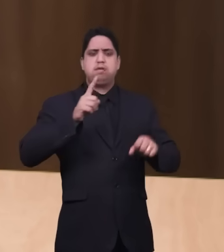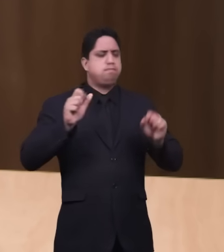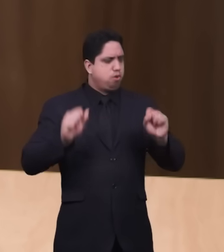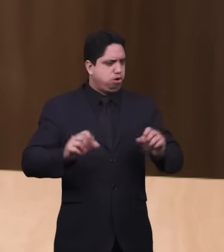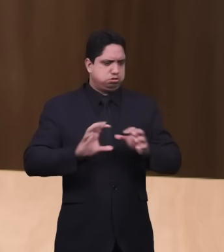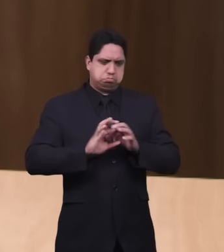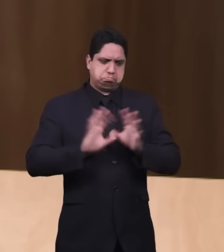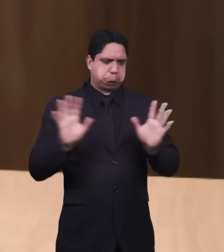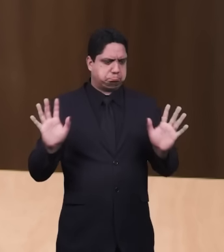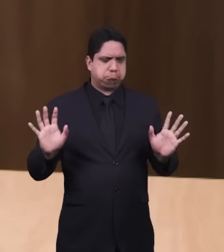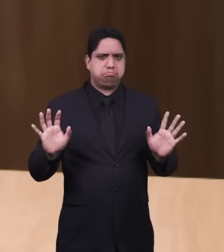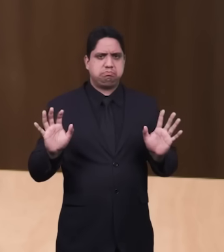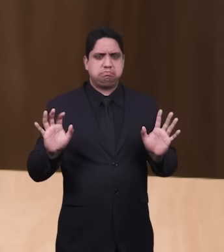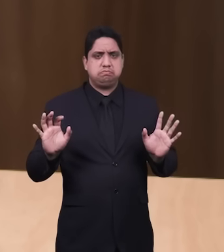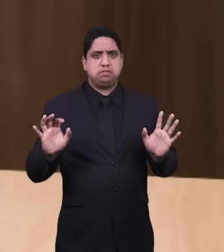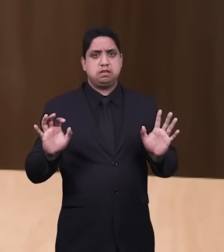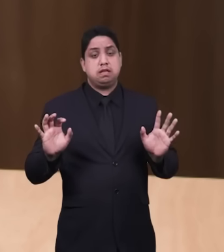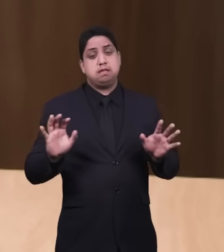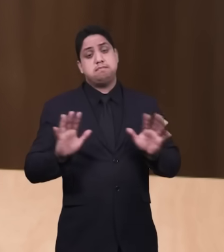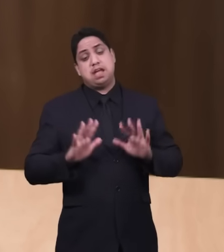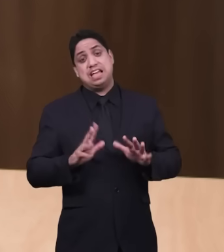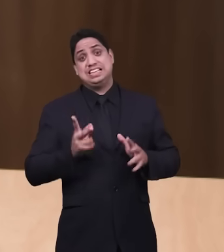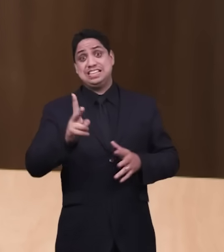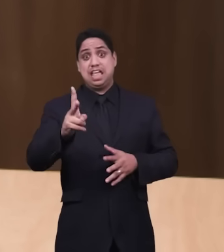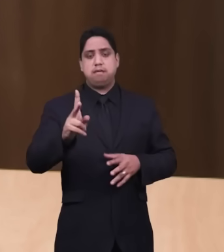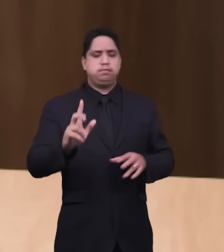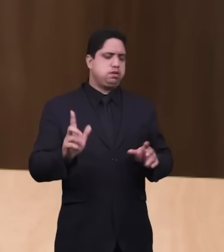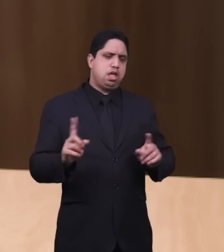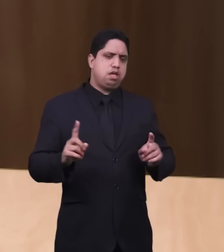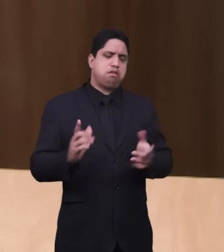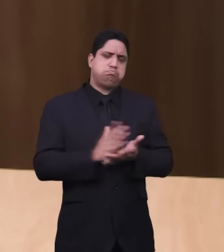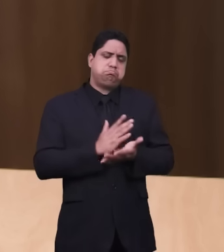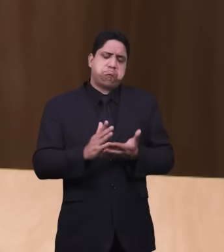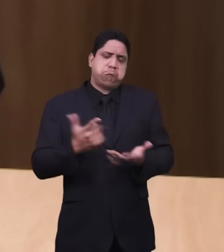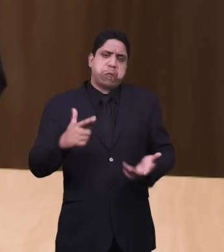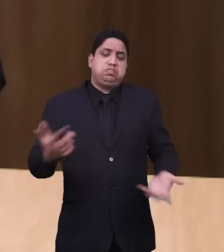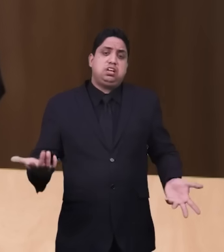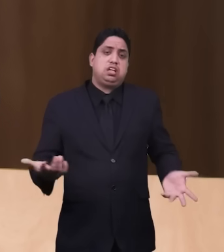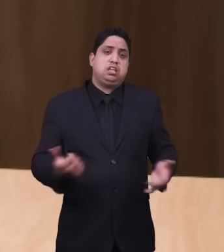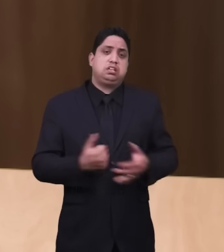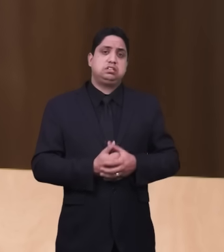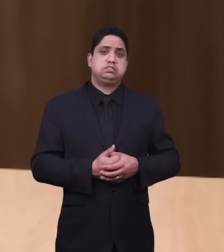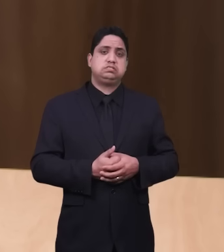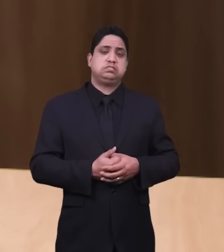ali na hora, ter uma experiência de dom. Mas nem sempre isso acontece. Nem é o sempre. Que acontece.